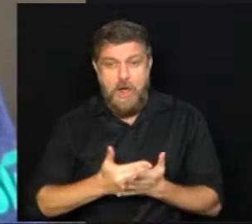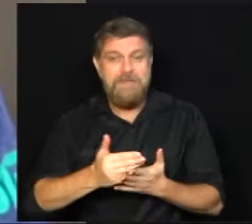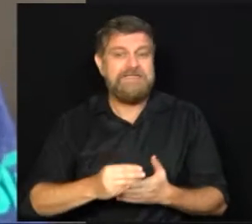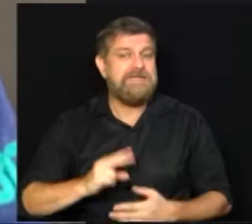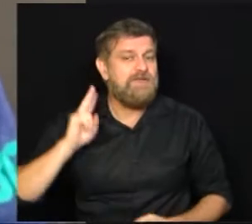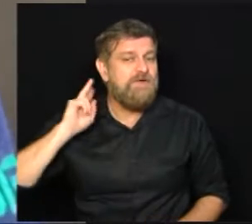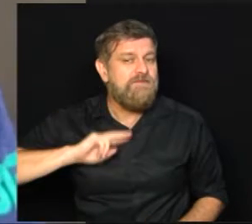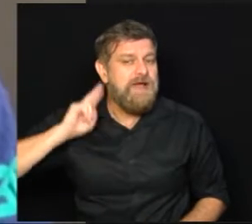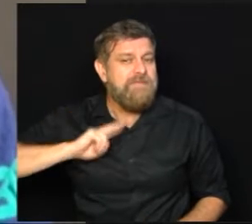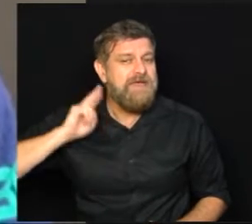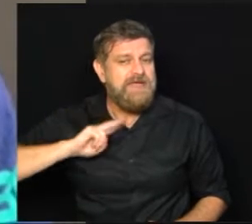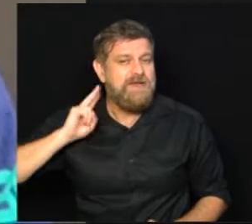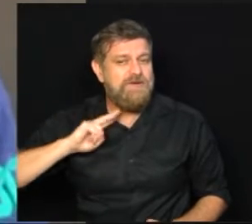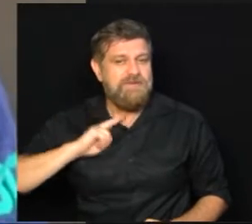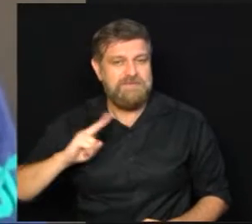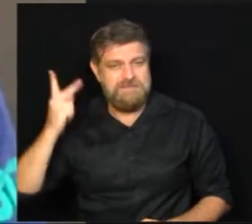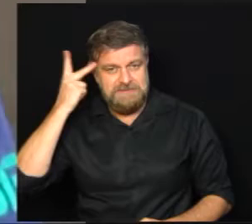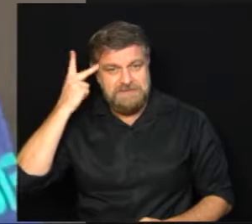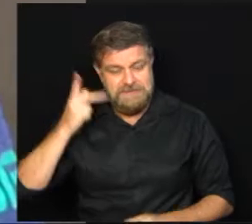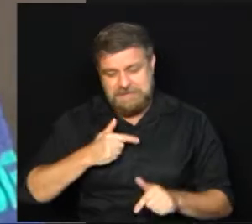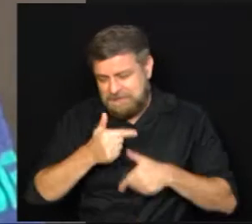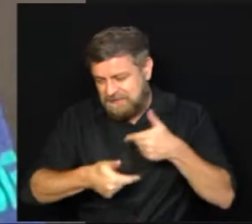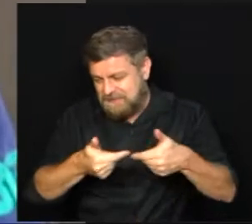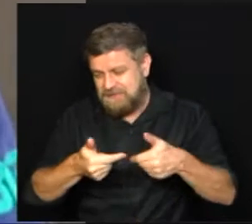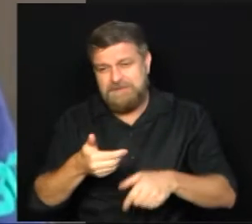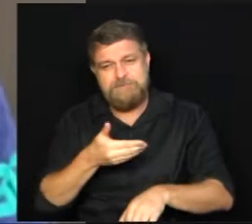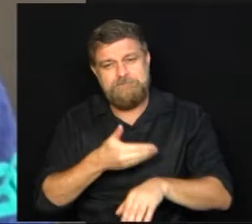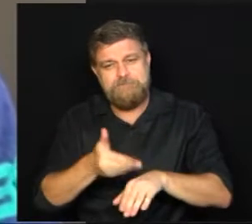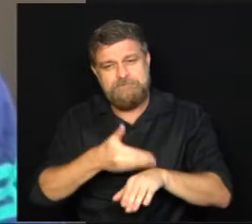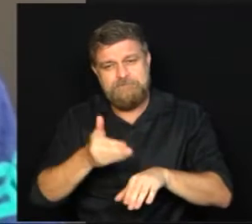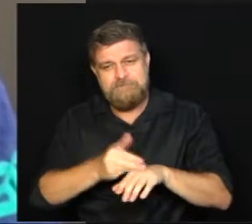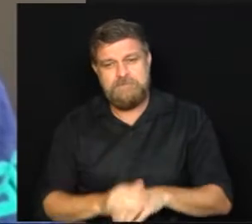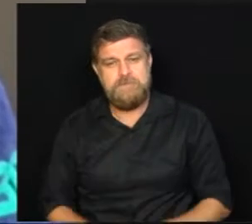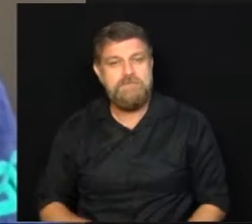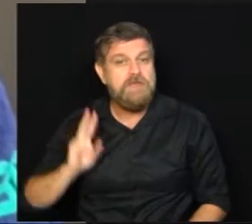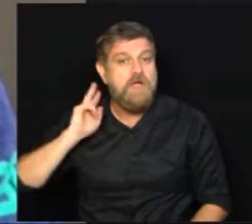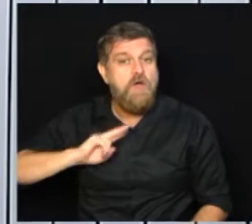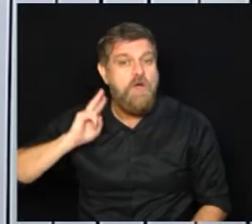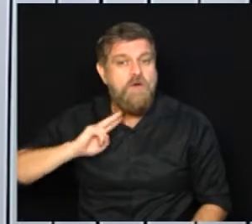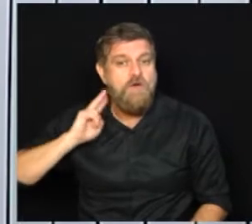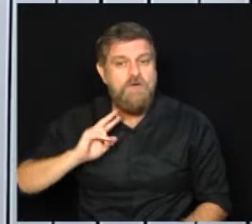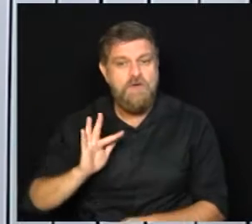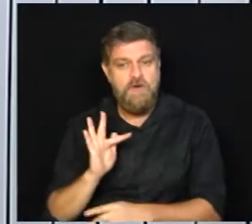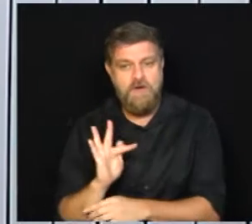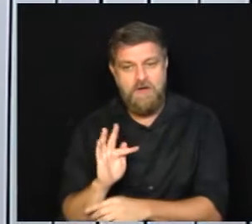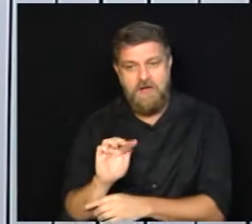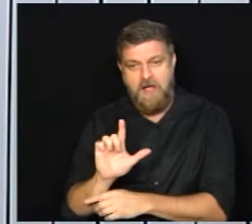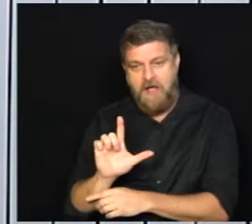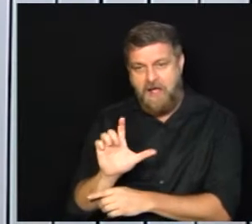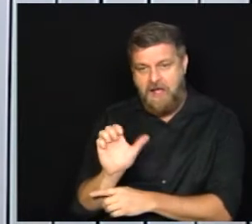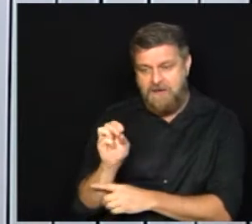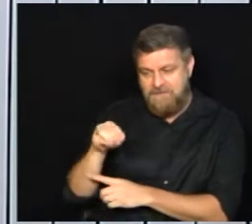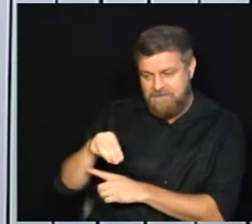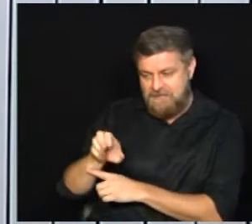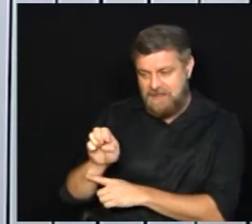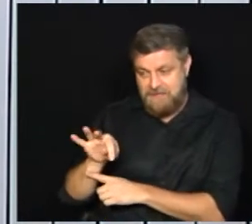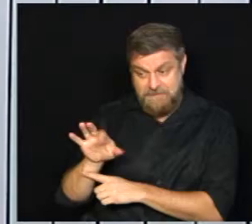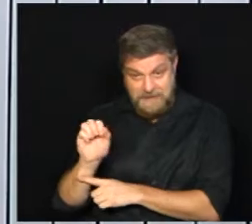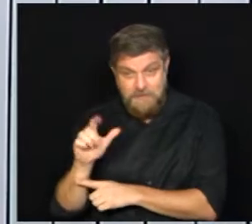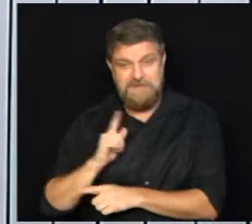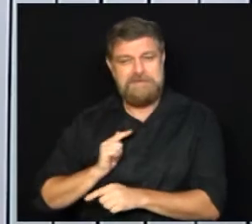onde eu fiquei mais ou menos uns 7 anos treinando. E o Flamengo tem uma história, né, no esporte, com